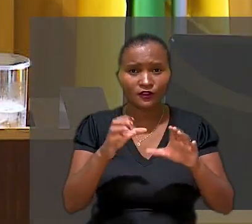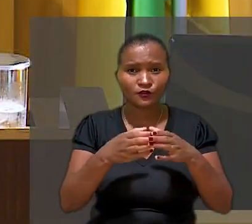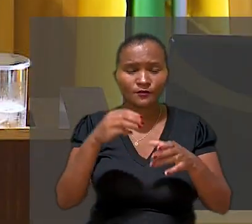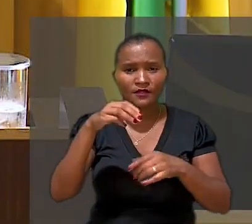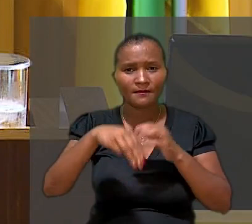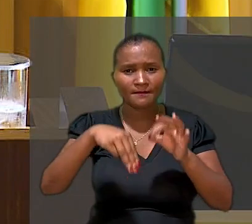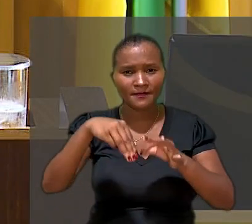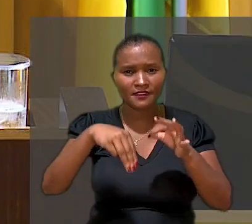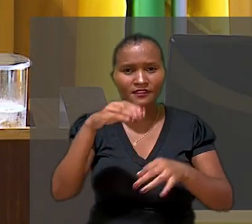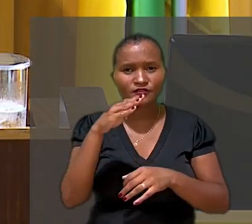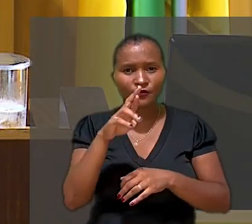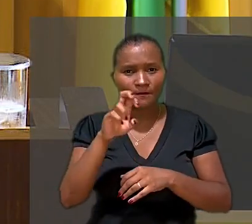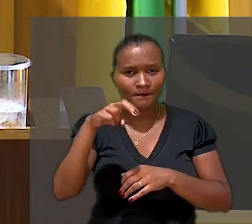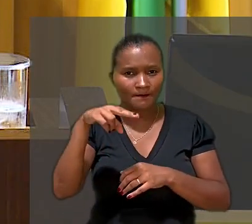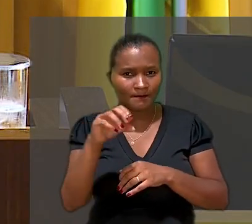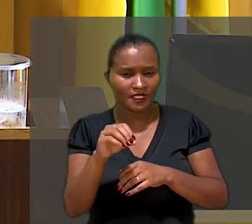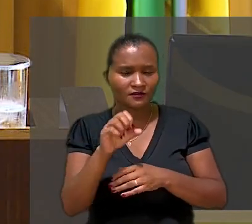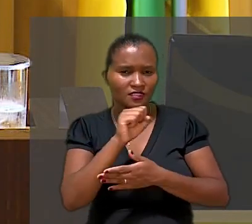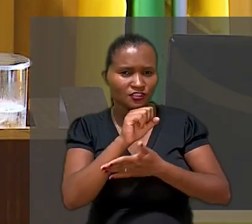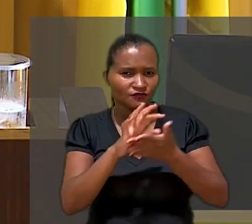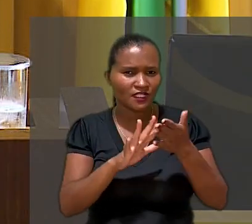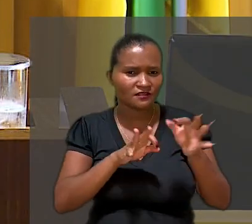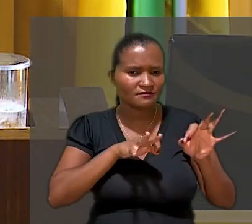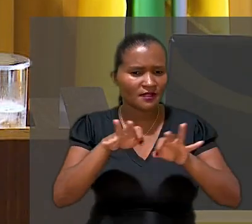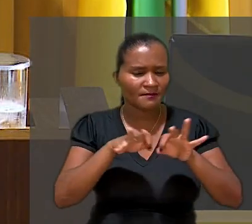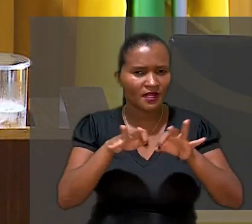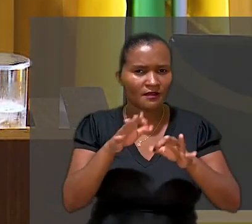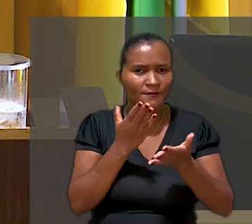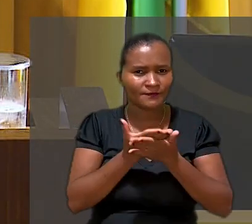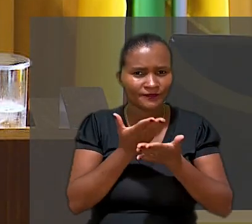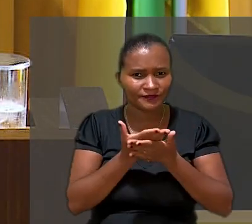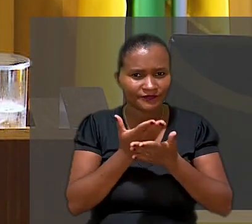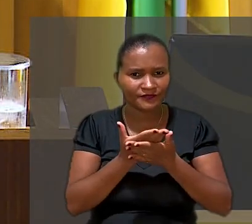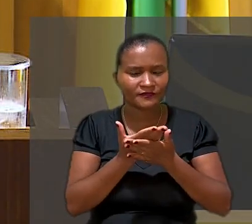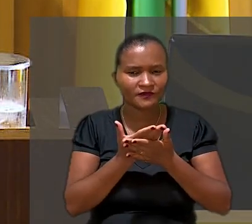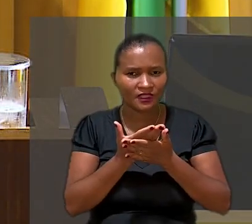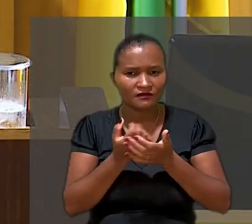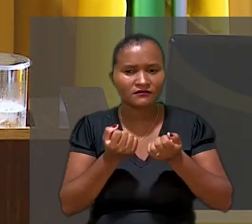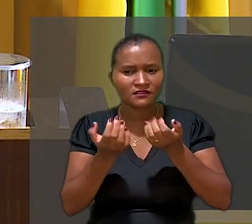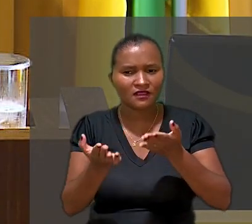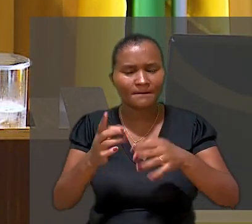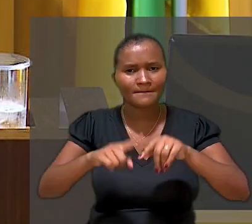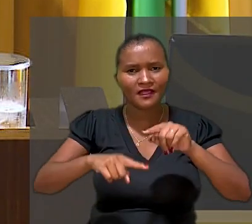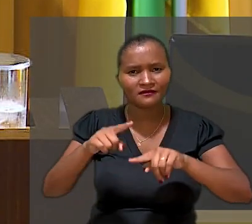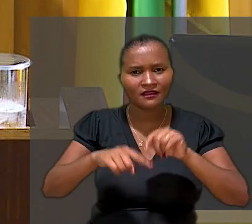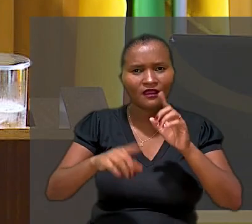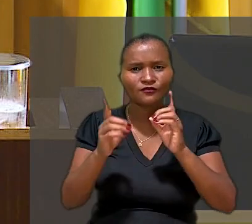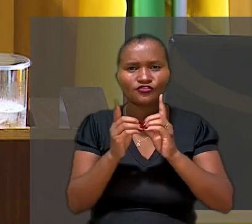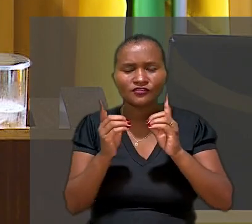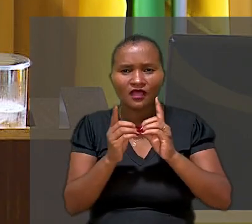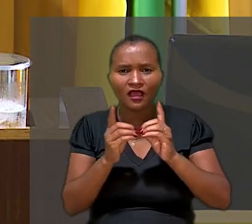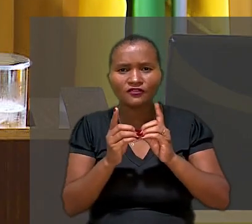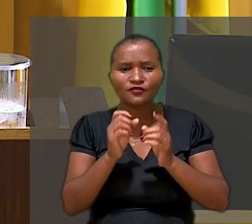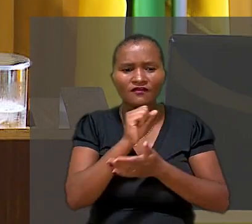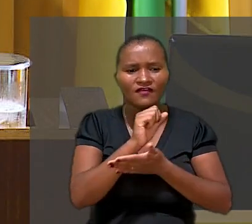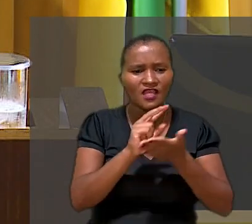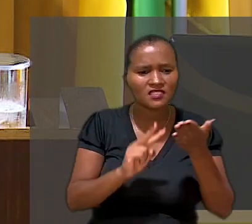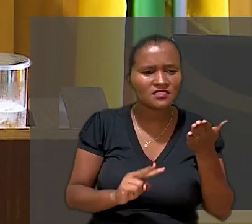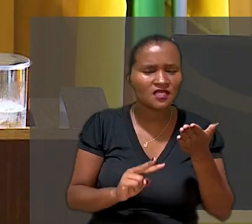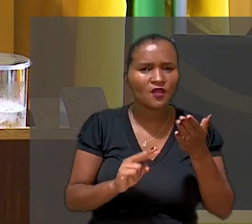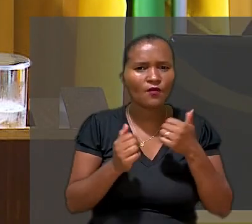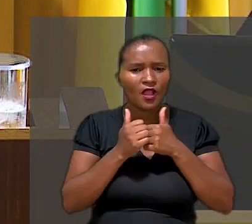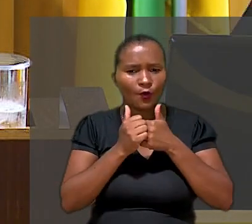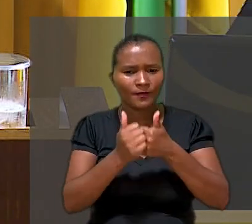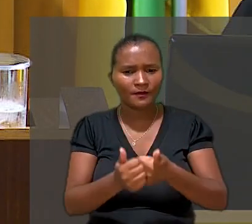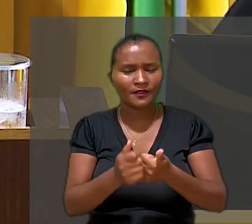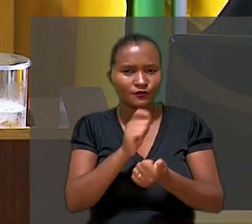quinta turma, ministro Breno Medeiros, as atividades preparatórias de aulas, fornecimento de materiais didáticos,